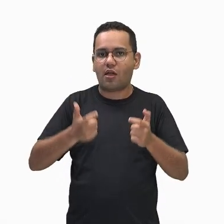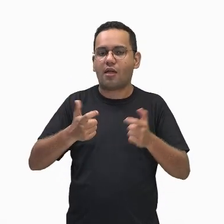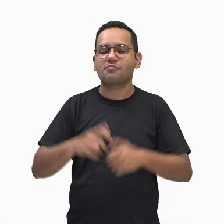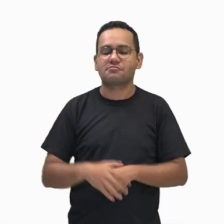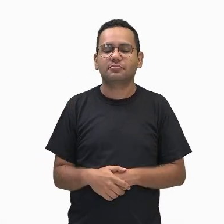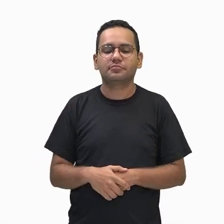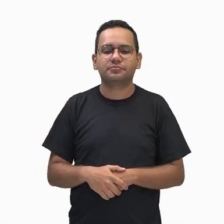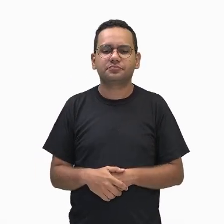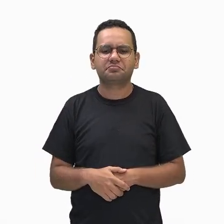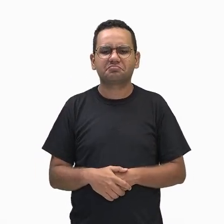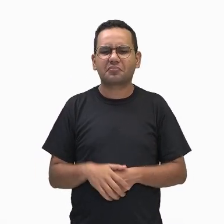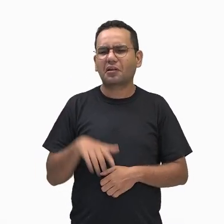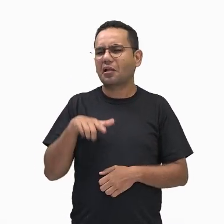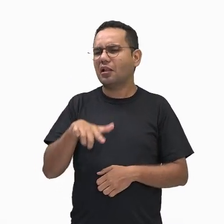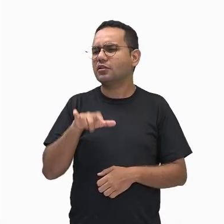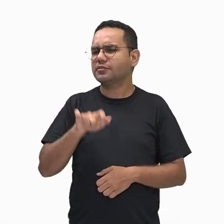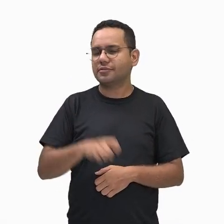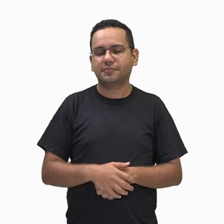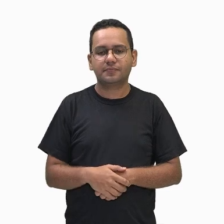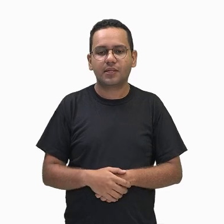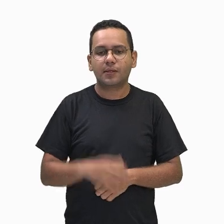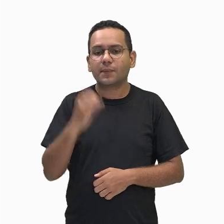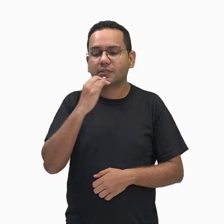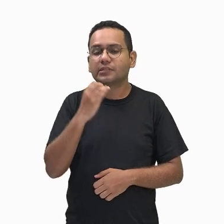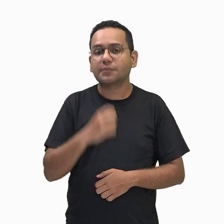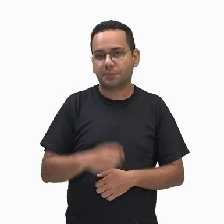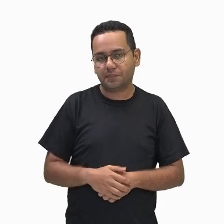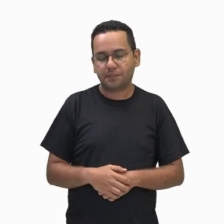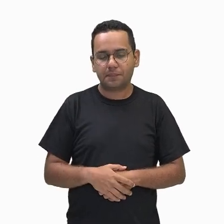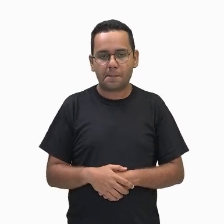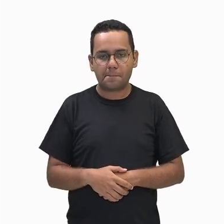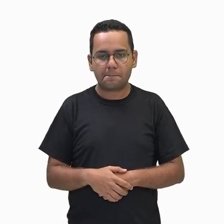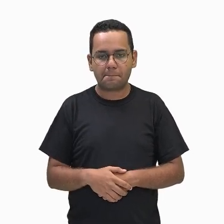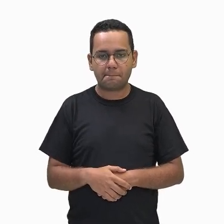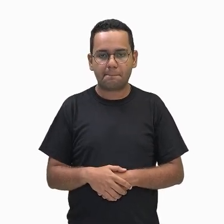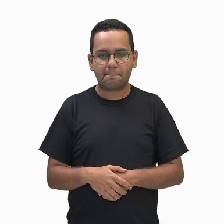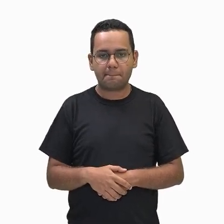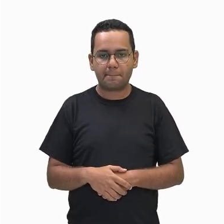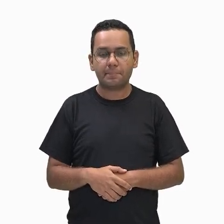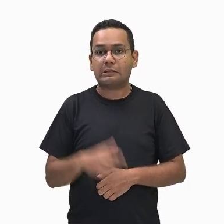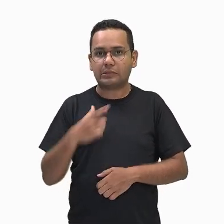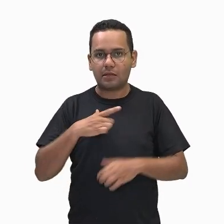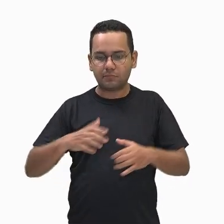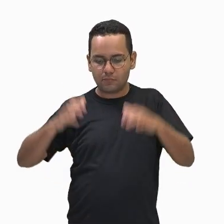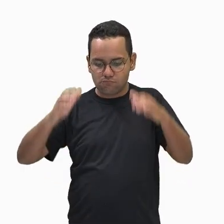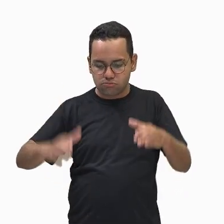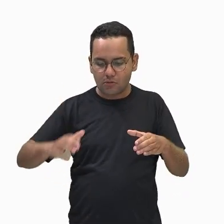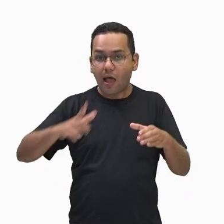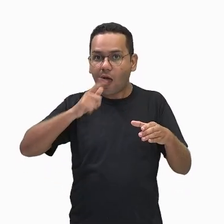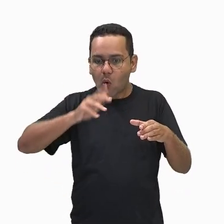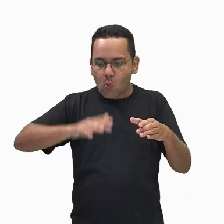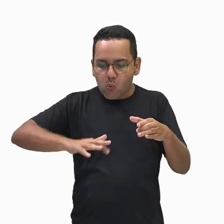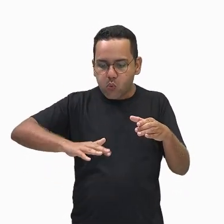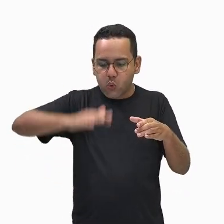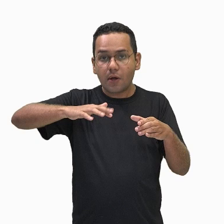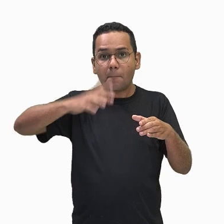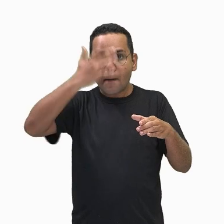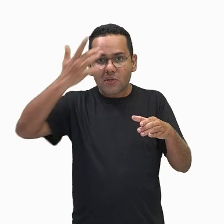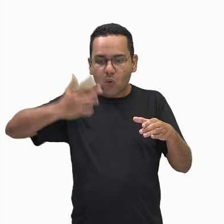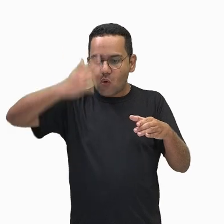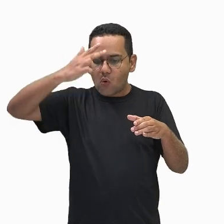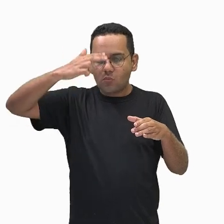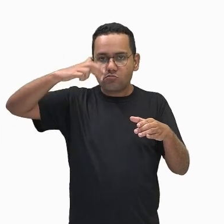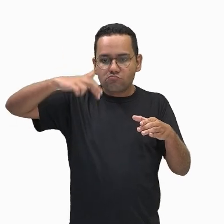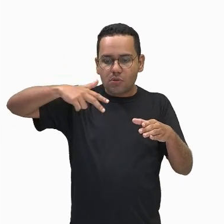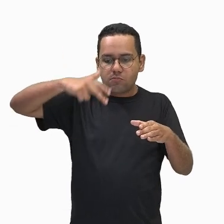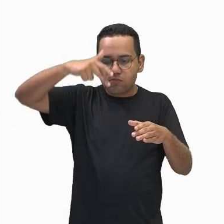o que será que aconteceria se uma pessoa entrasse nessa banheira e ela estivesse cheia de água? Considerando que a matéria